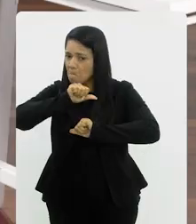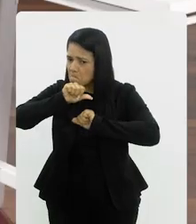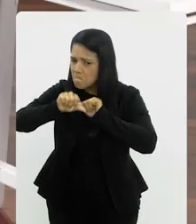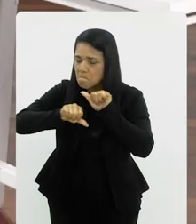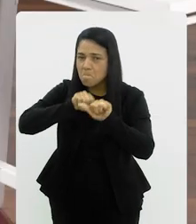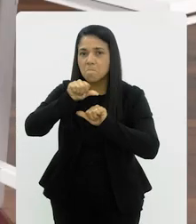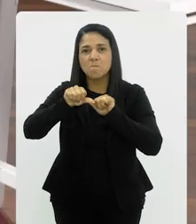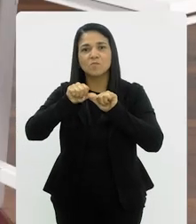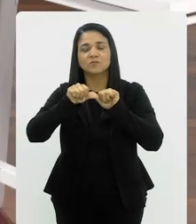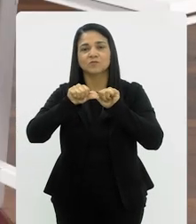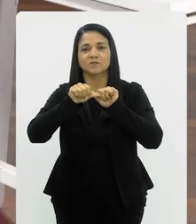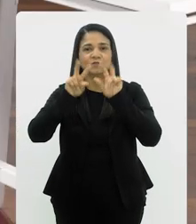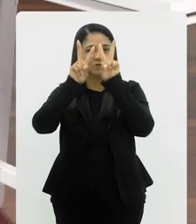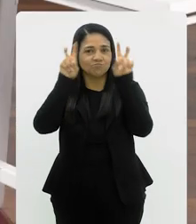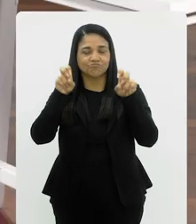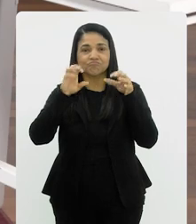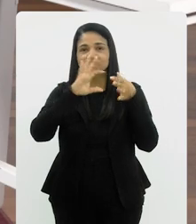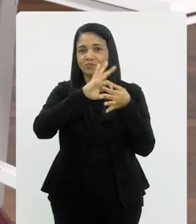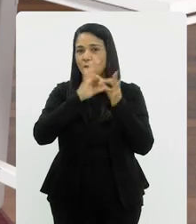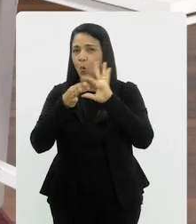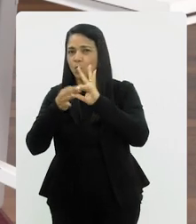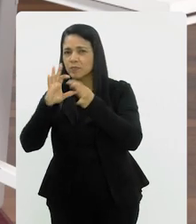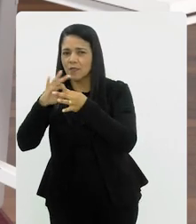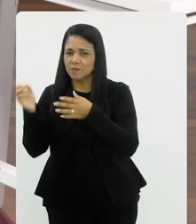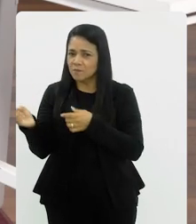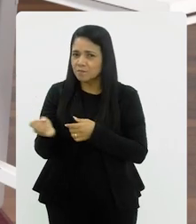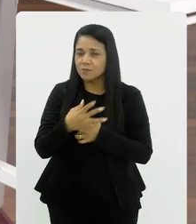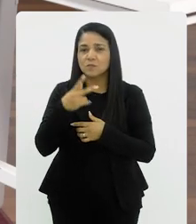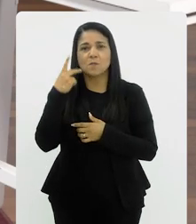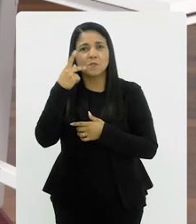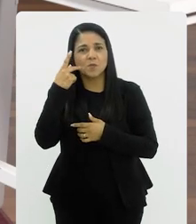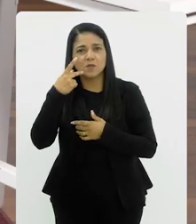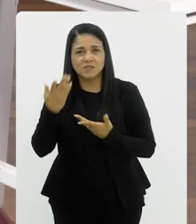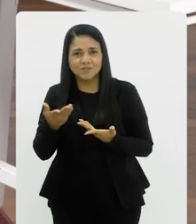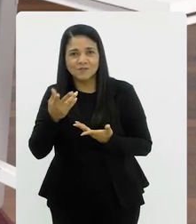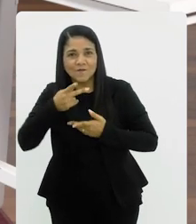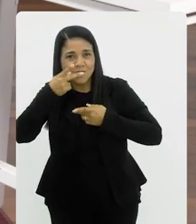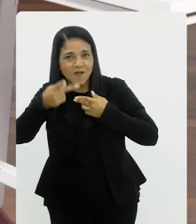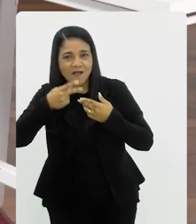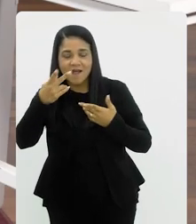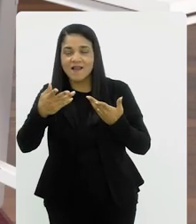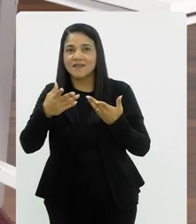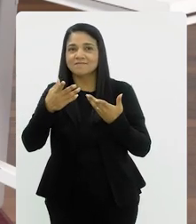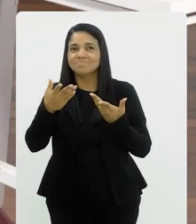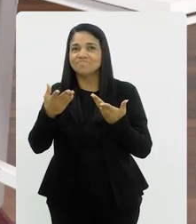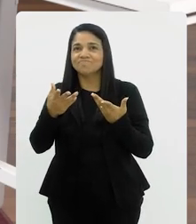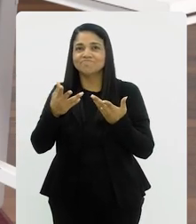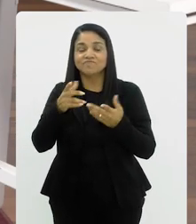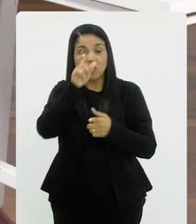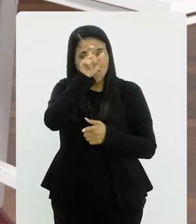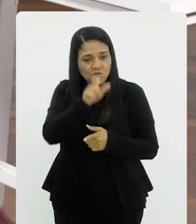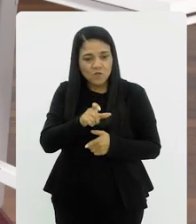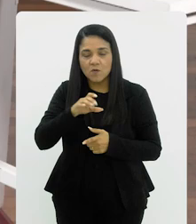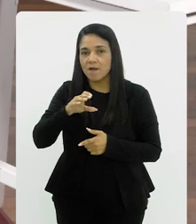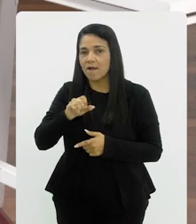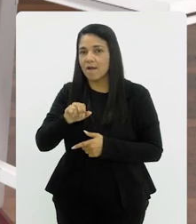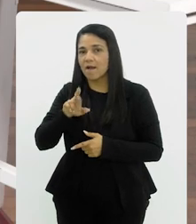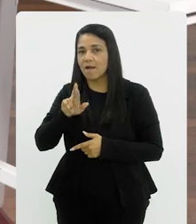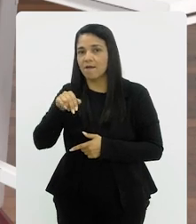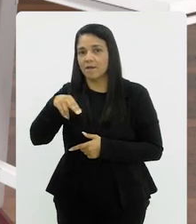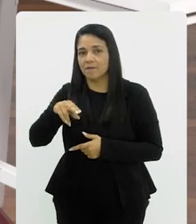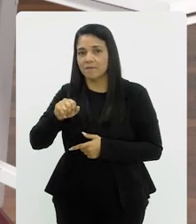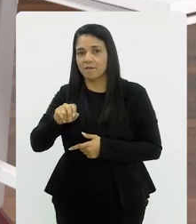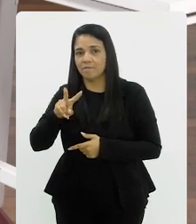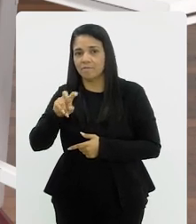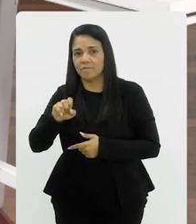totalmente dentro de um contexto de modernidade, de fala política. Então, eu costumo dizer que a figura do carnavalesco, sem dúvida